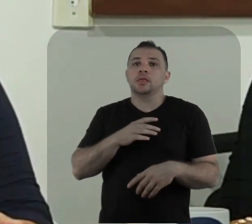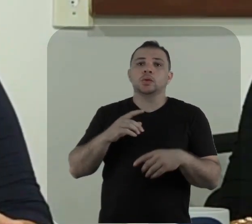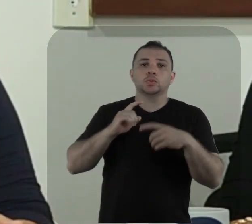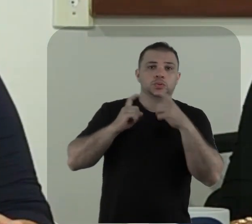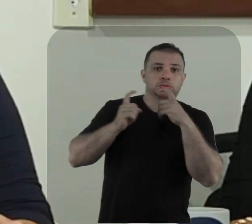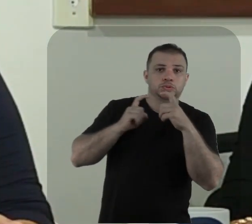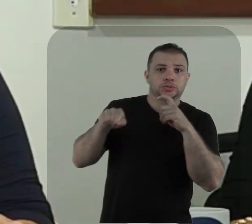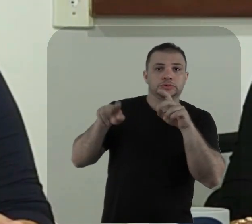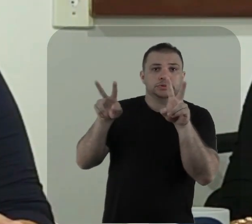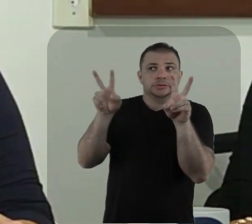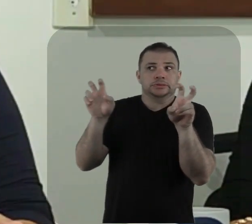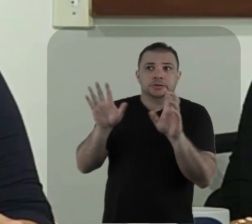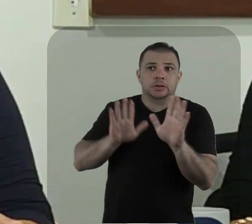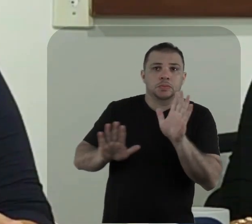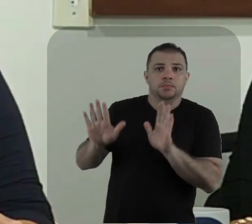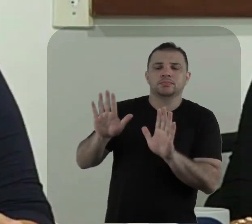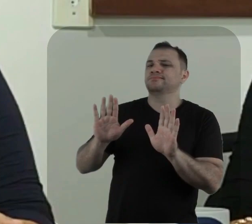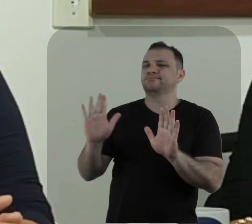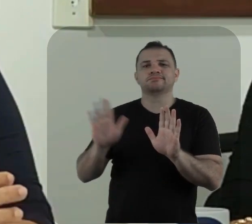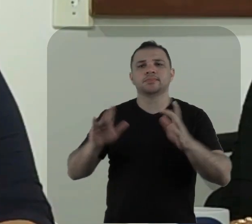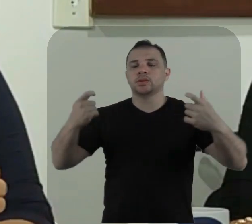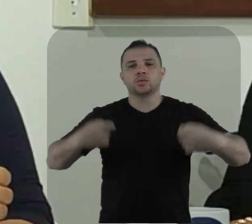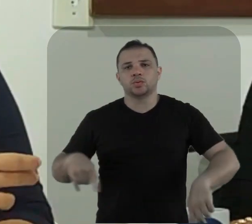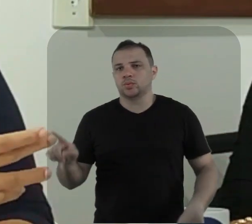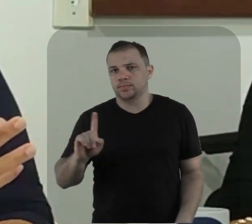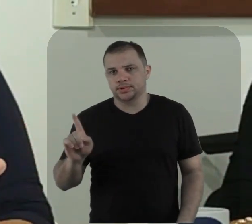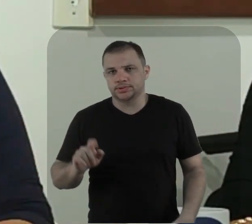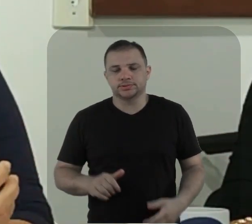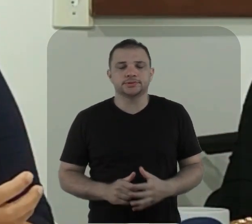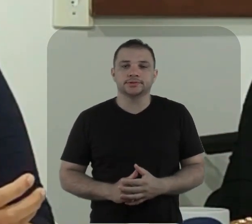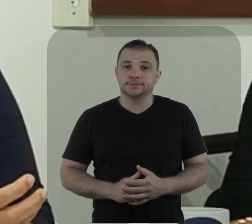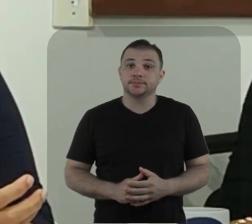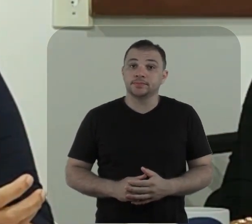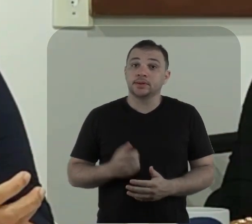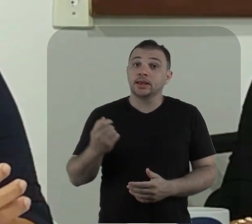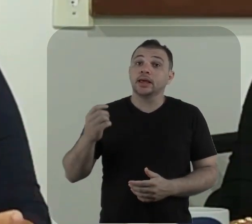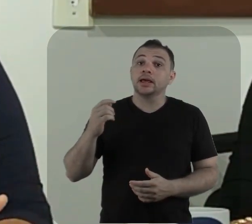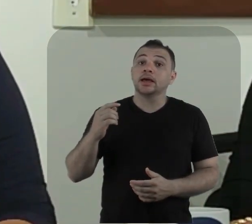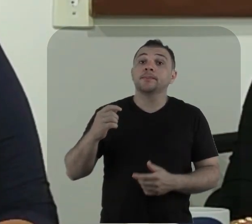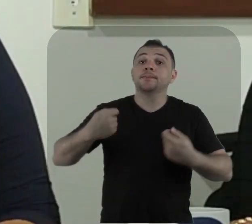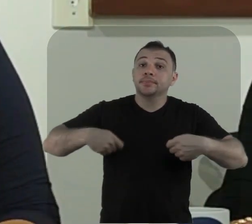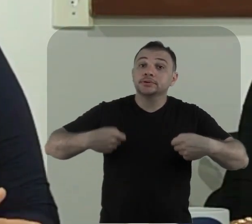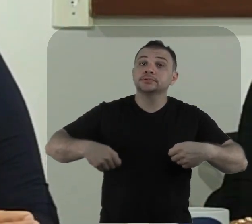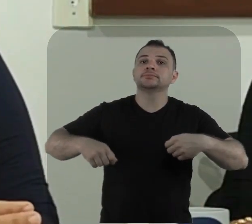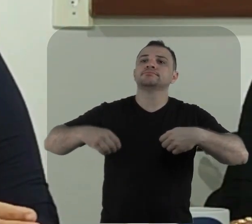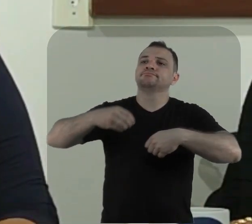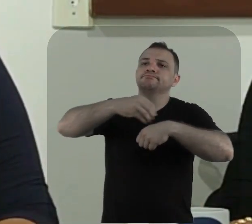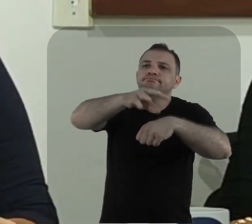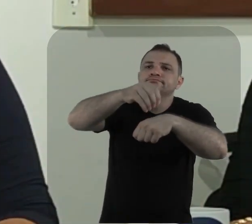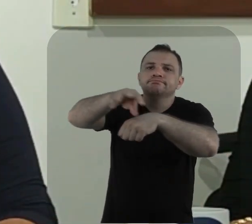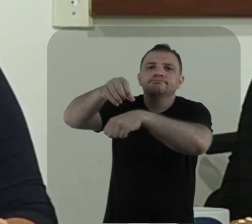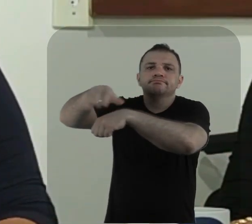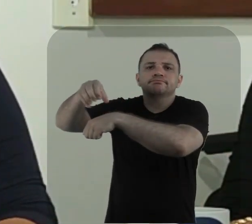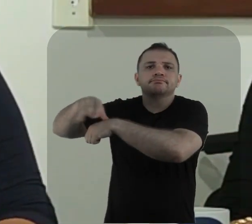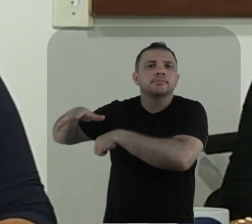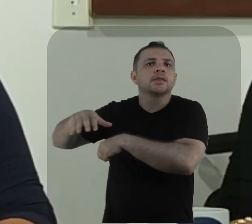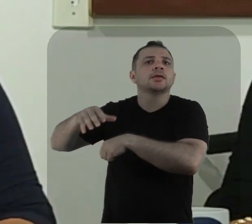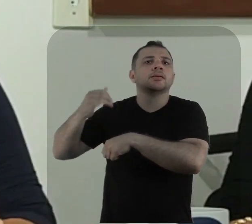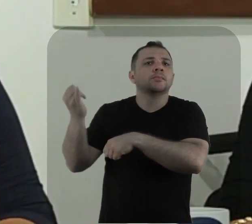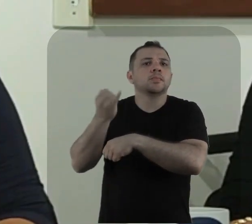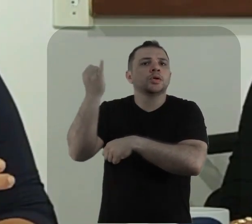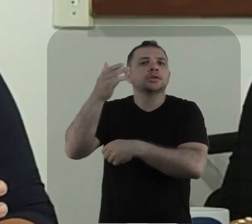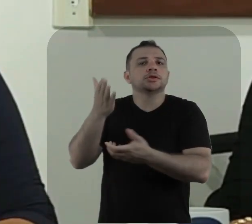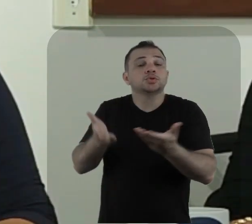tema. Então, a campanha, a ideia é que se discuta e se leve essa temática, né, da importância do cuidado da